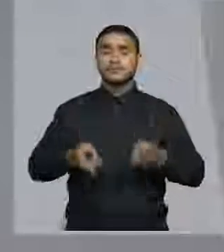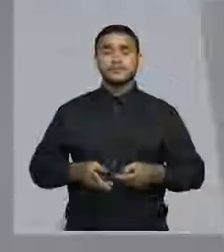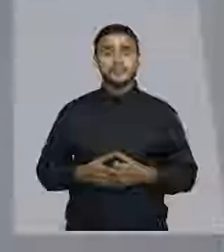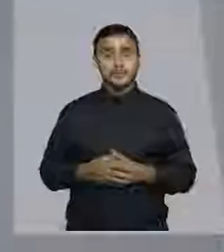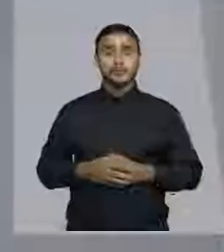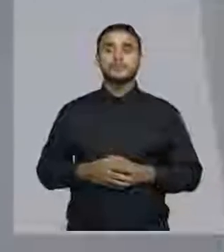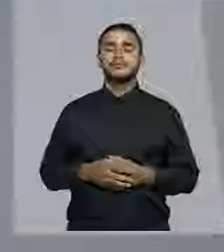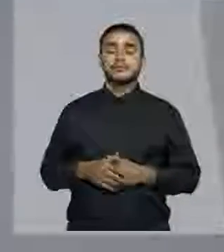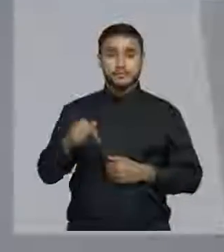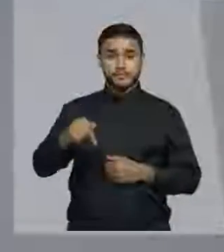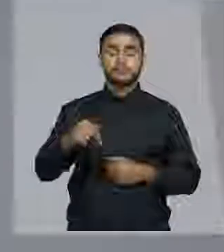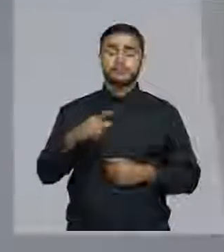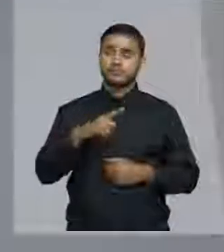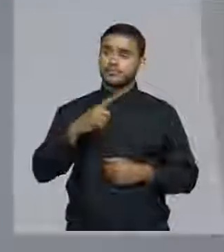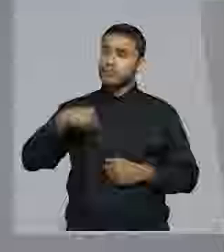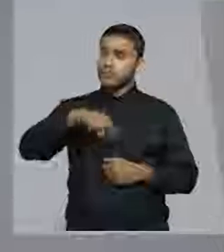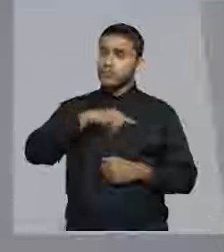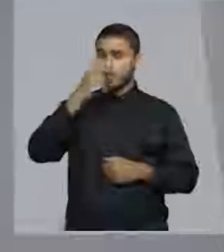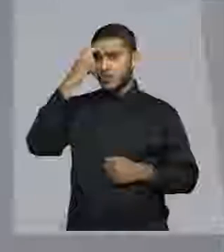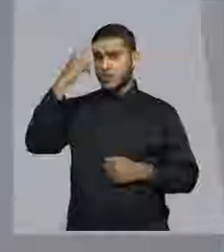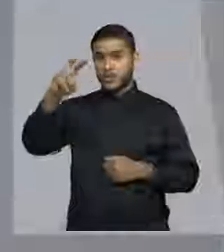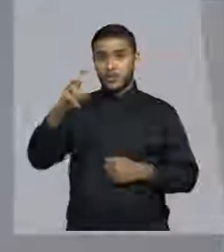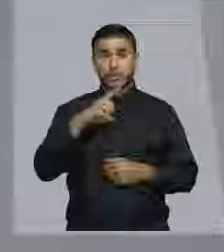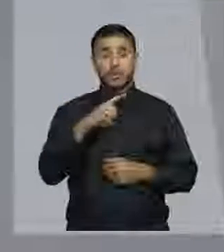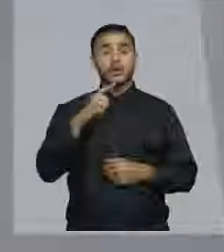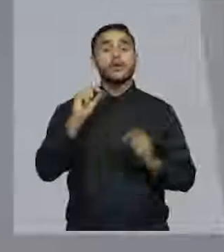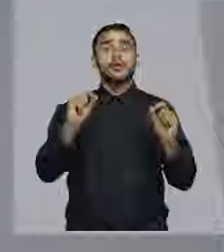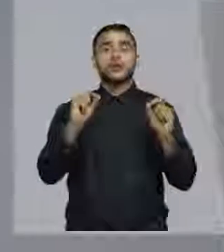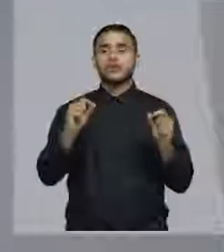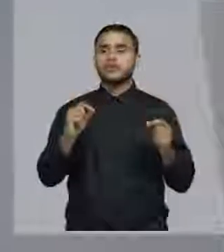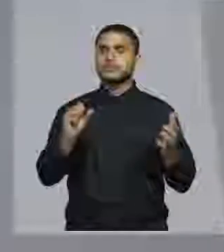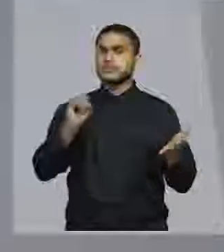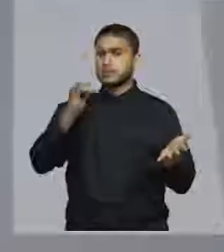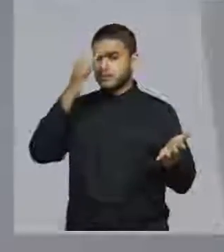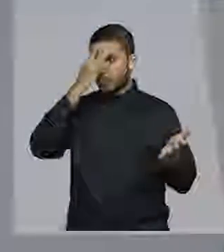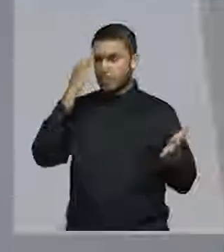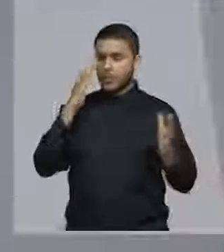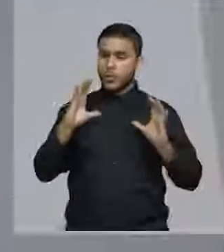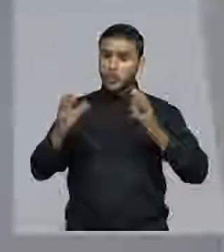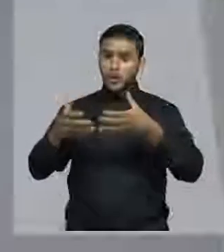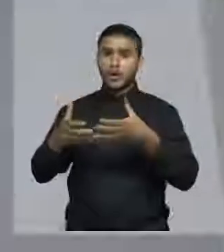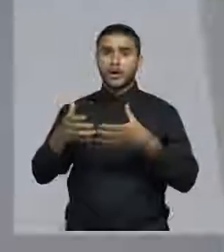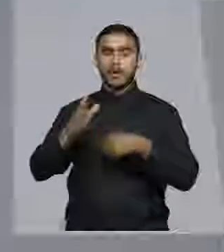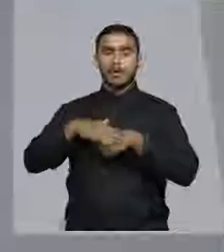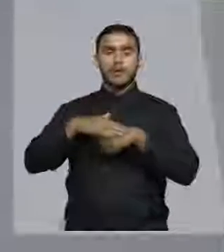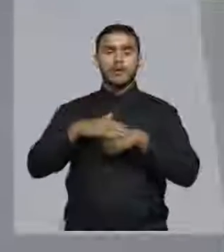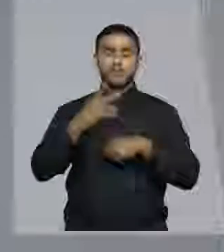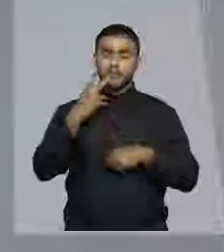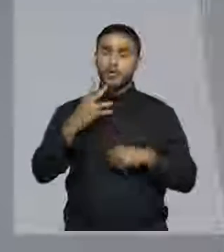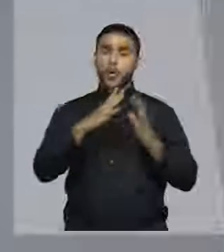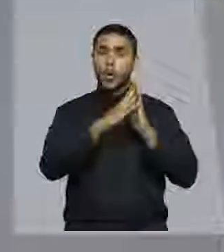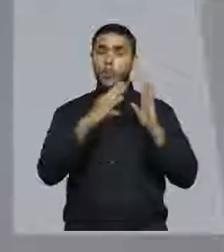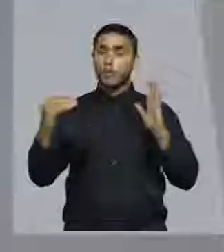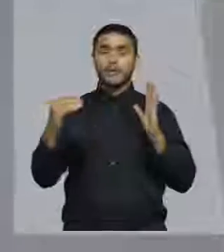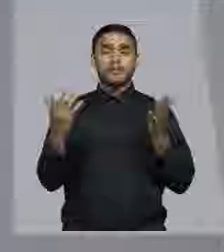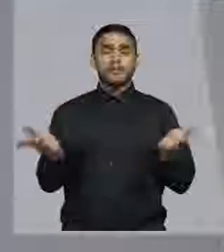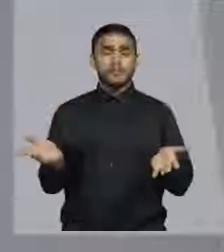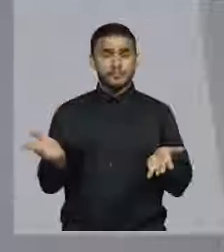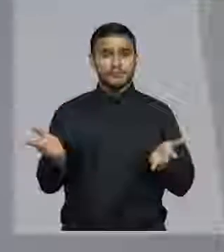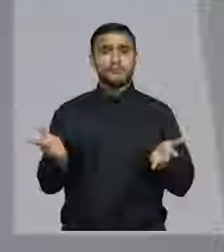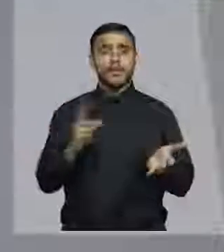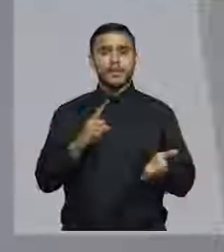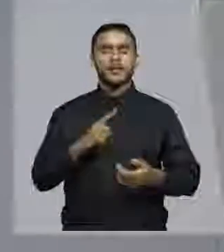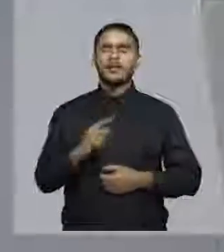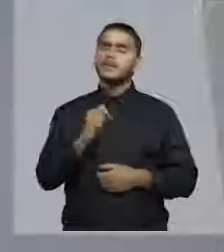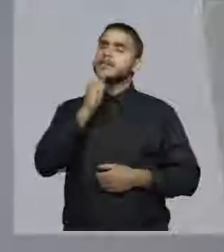uma cultura que passa por uma linguagem, passa por comportamento, que o indivíduo que cai nessa rede cultural, ele reproduz essa cultura. Né? Então a gente